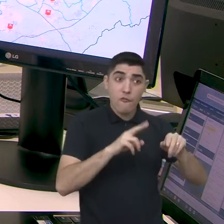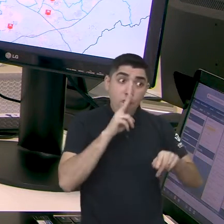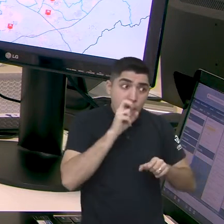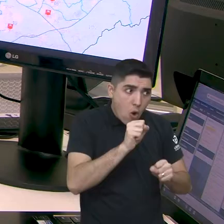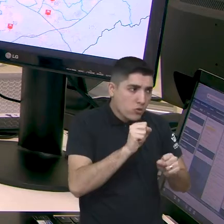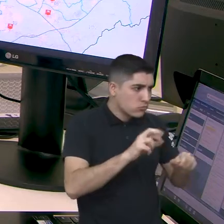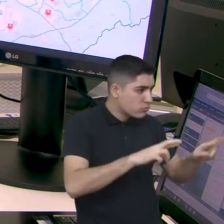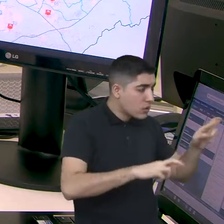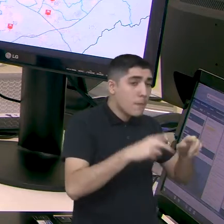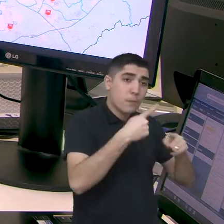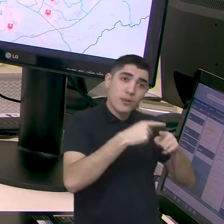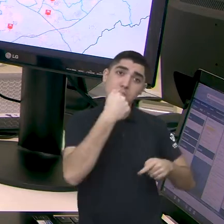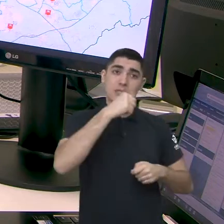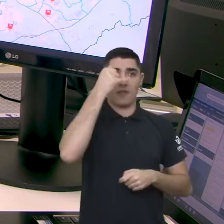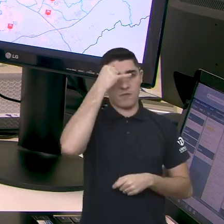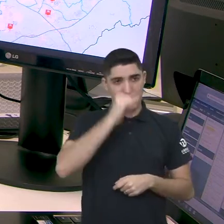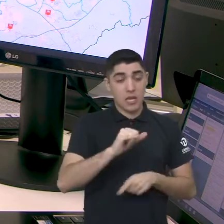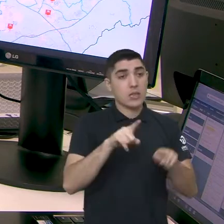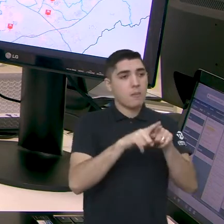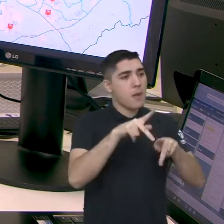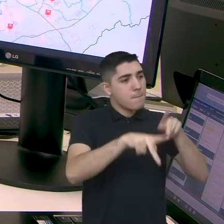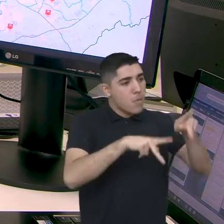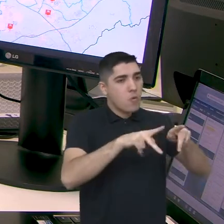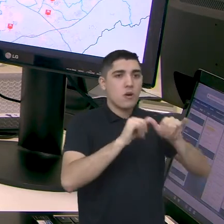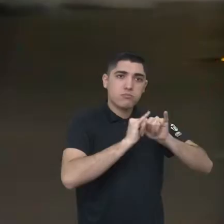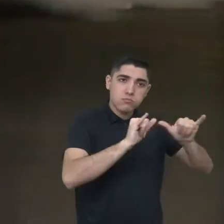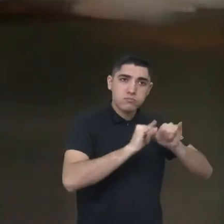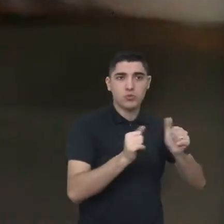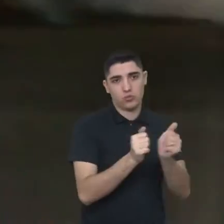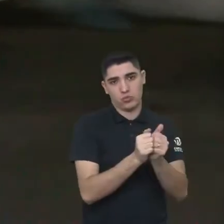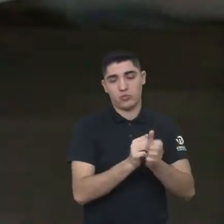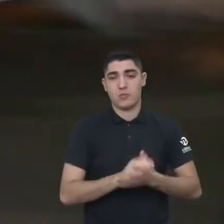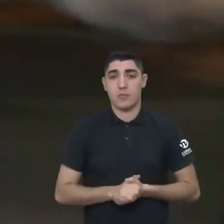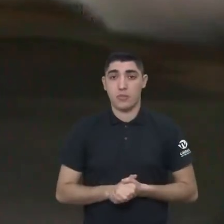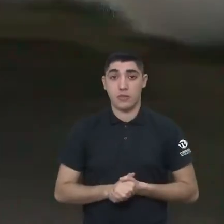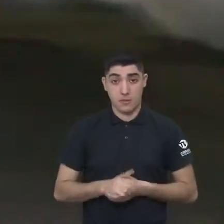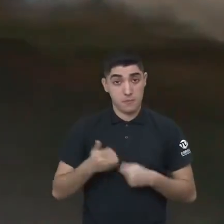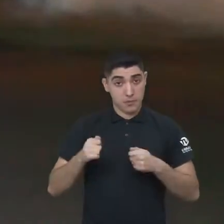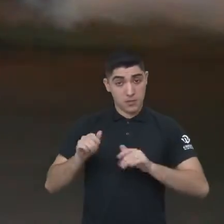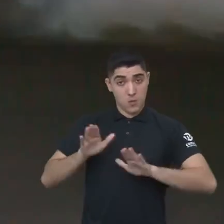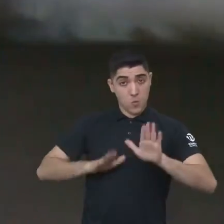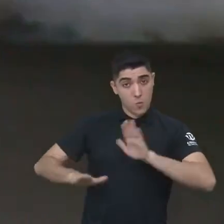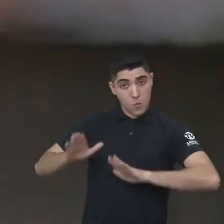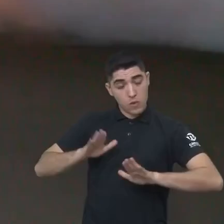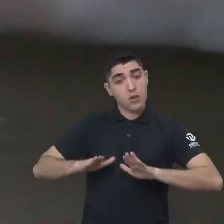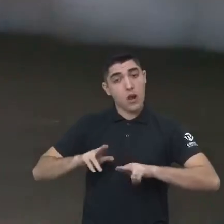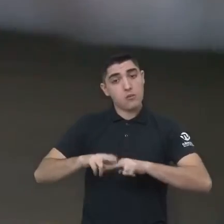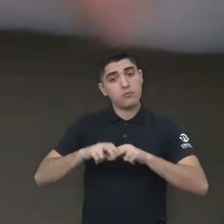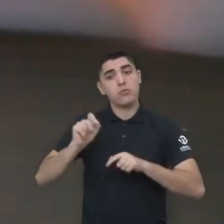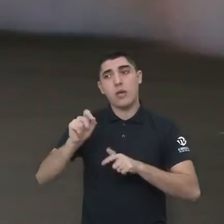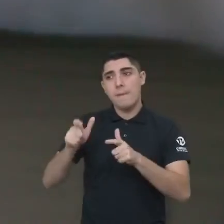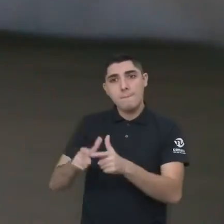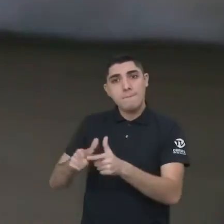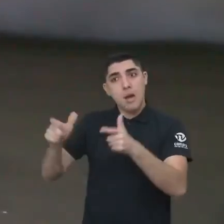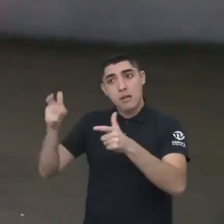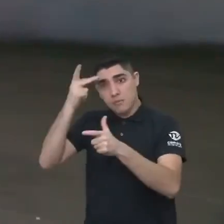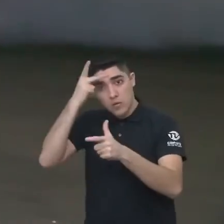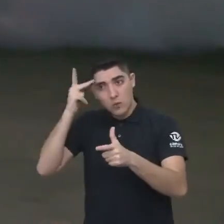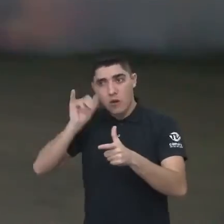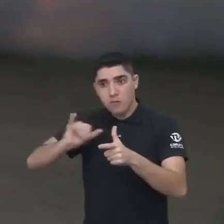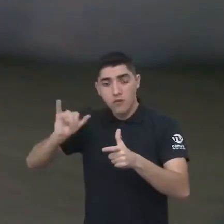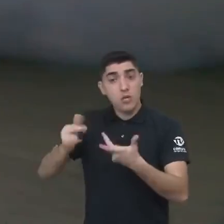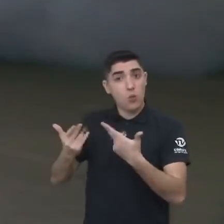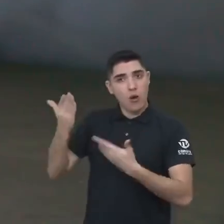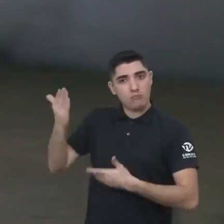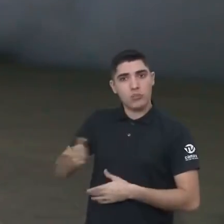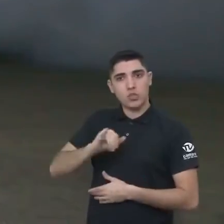a esse tipo de criadouro, também reforçar junto à população. Cuidados que devem ser estendidos para o maior número de pessoas, como